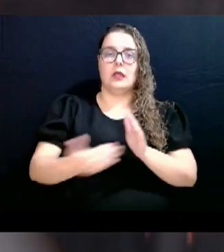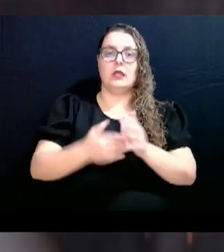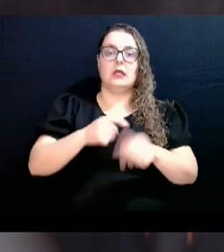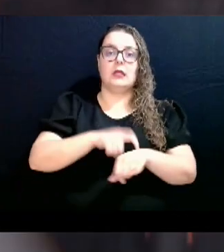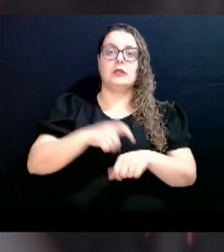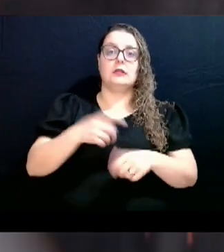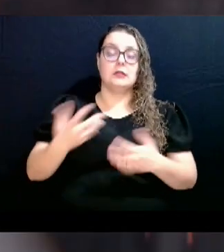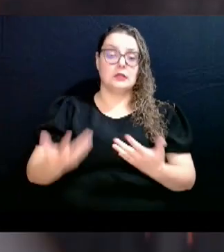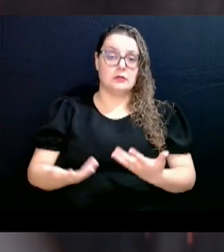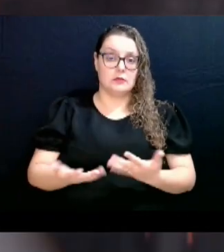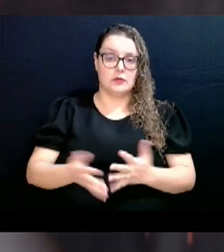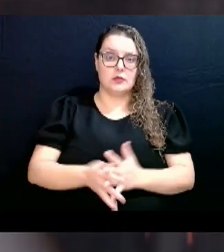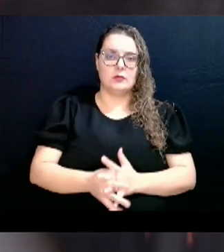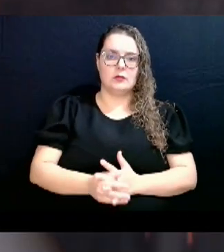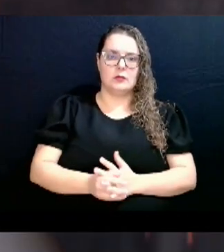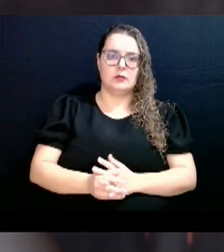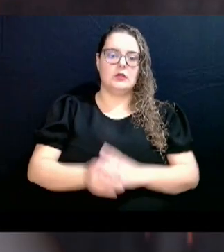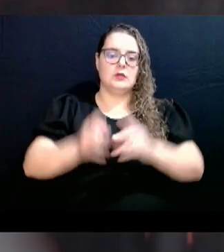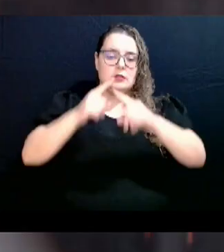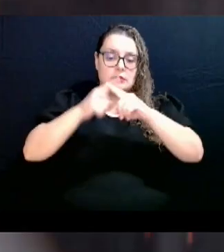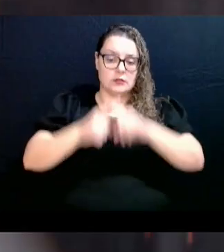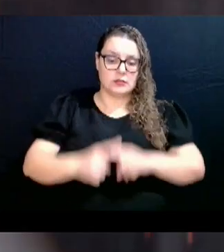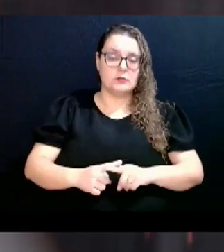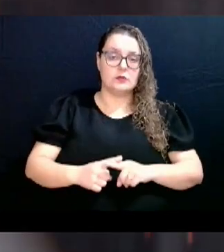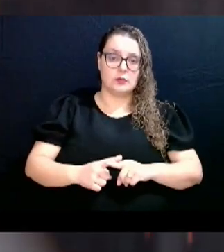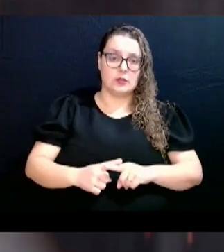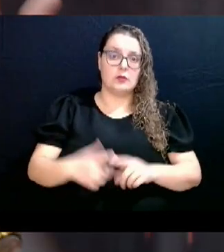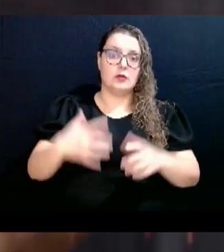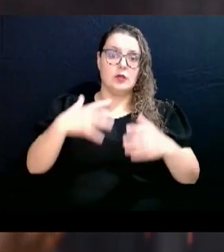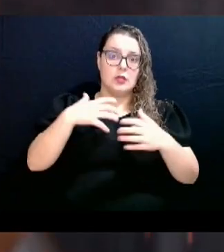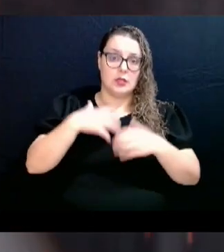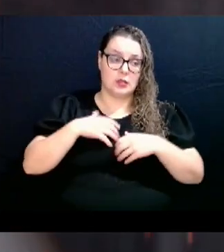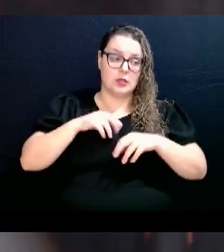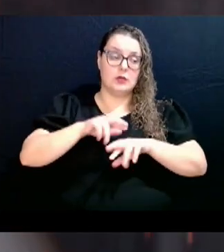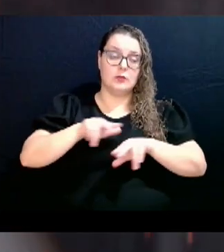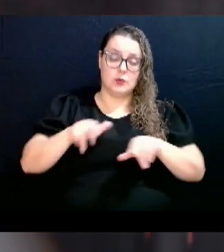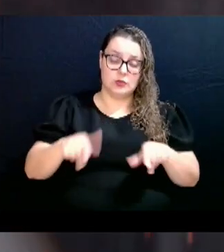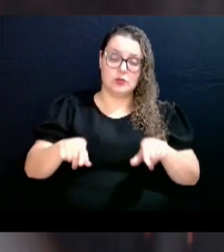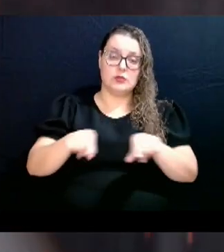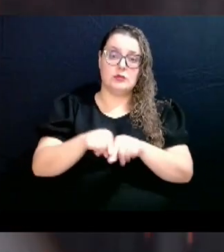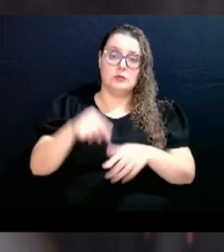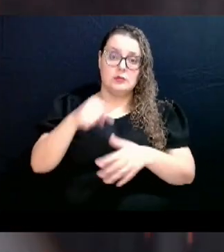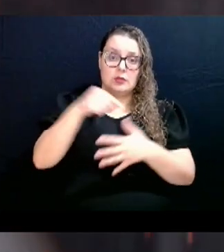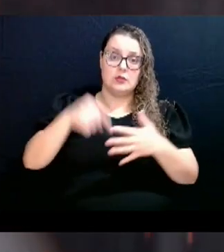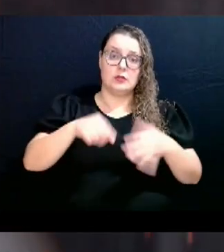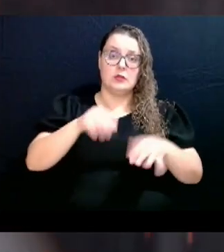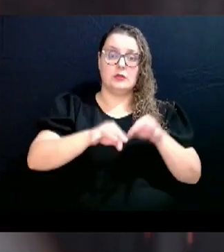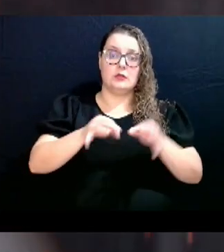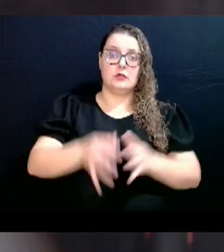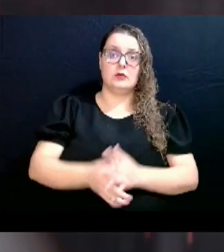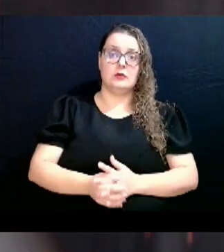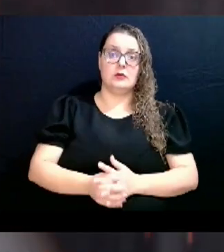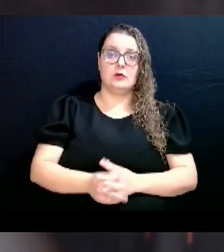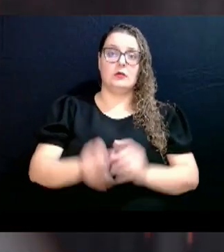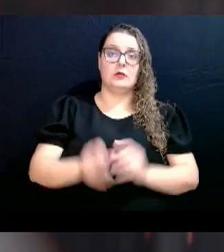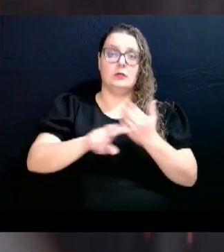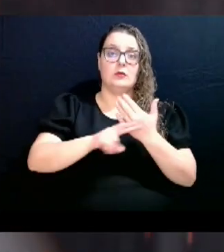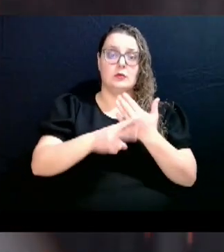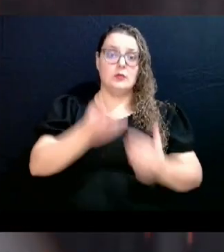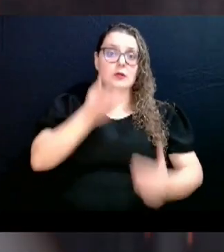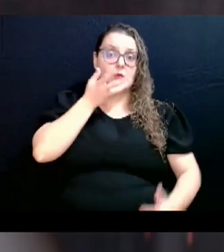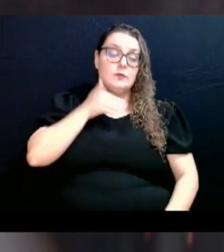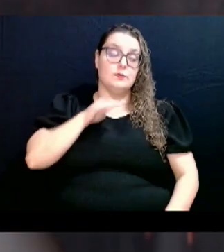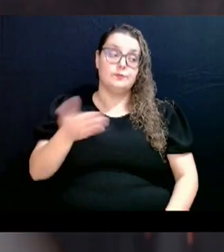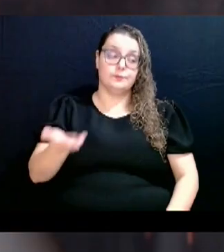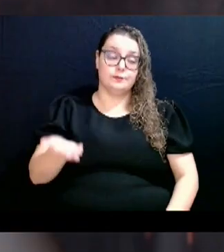essa disputa, né, também emocional, além de questões jurídicas, pode impactar também a criança, né? Então a